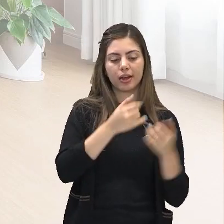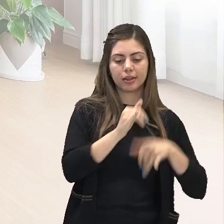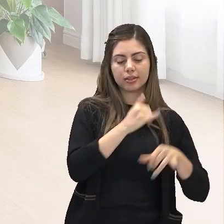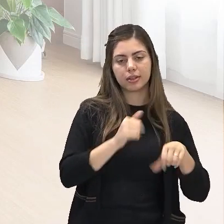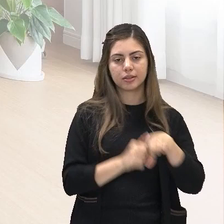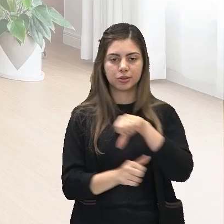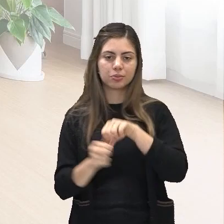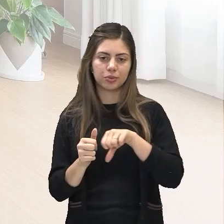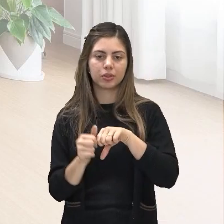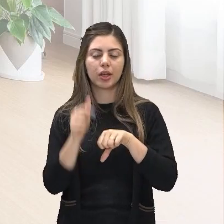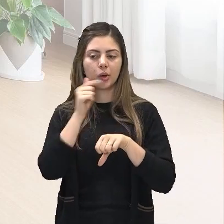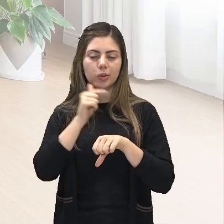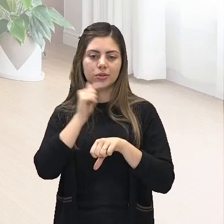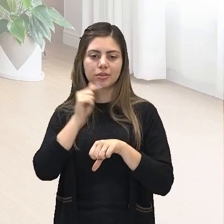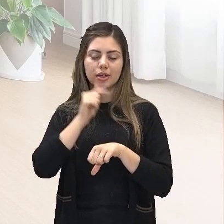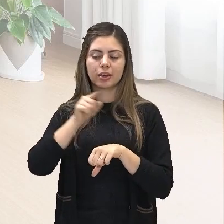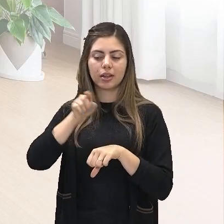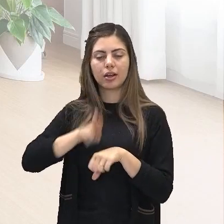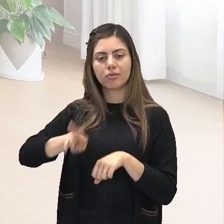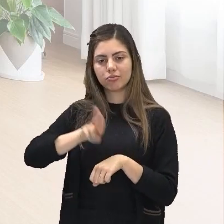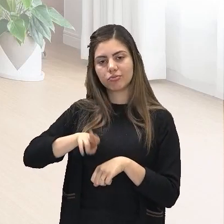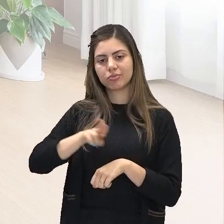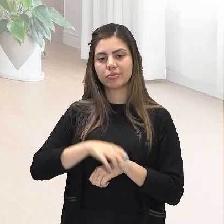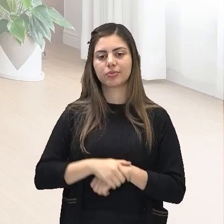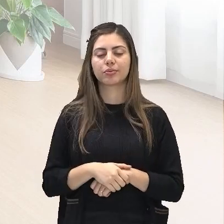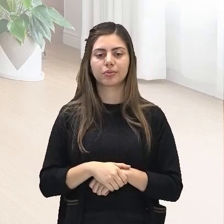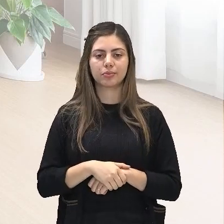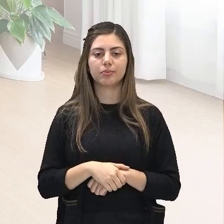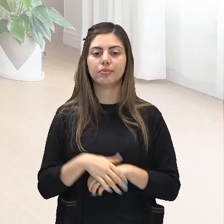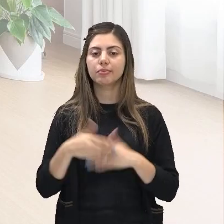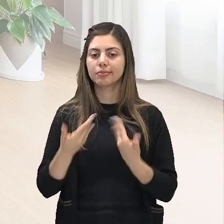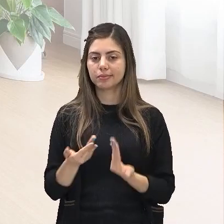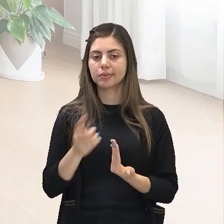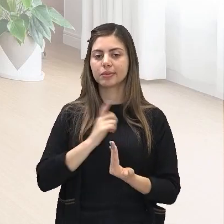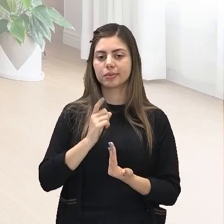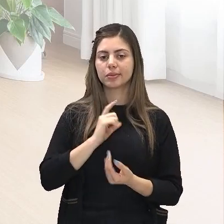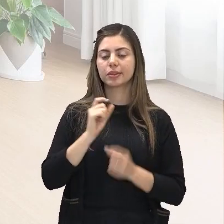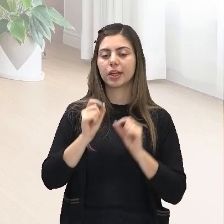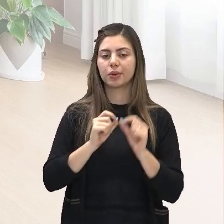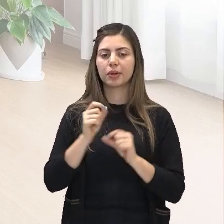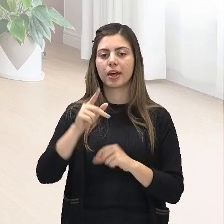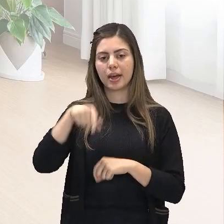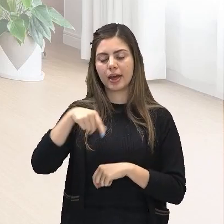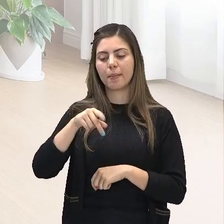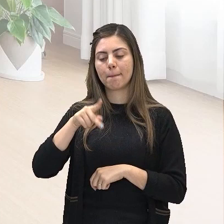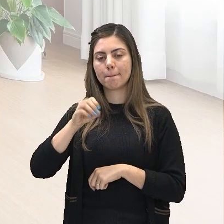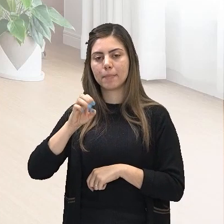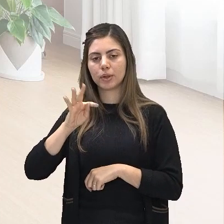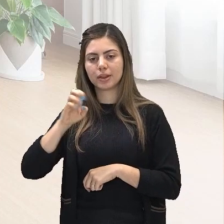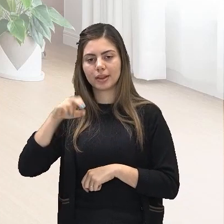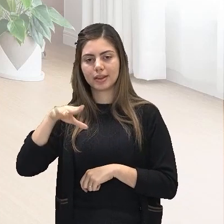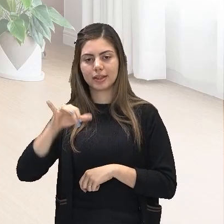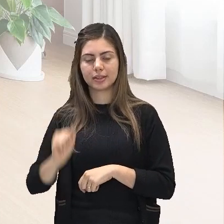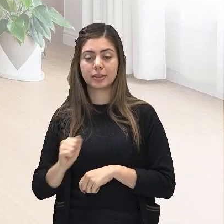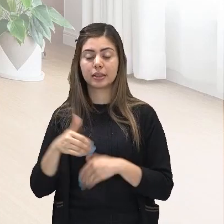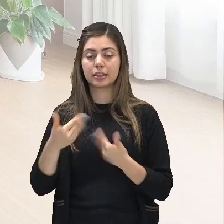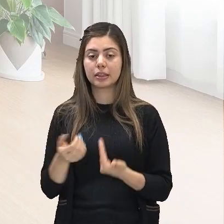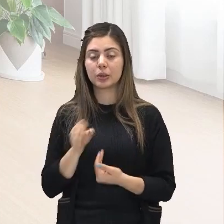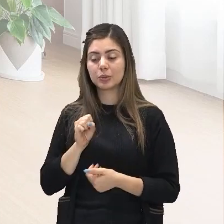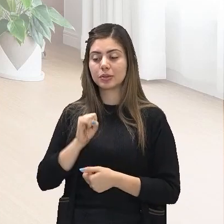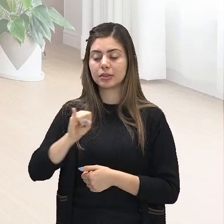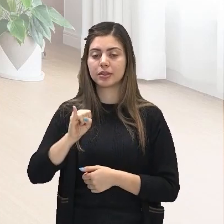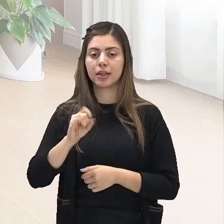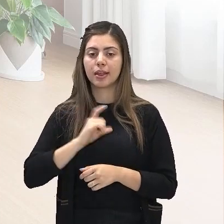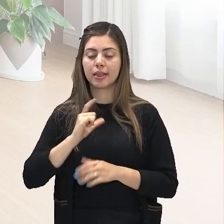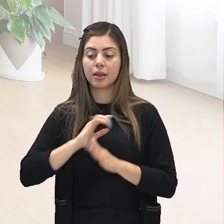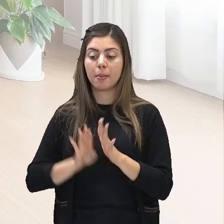né? Como a eletricidade para outro tipo de energia. Então está relacionado ali com a potência de cada equipamento. E quanto mais alta for essa